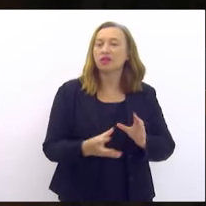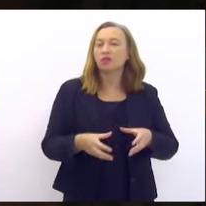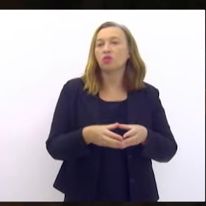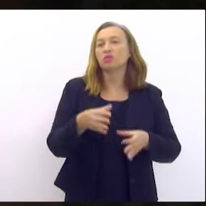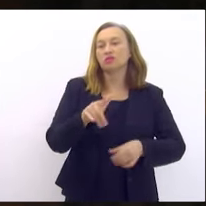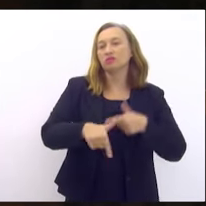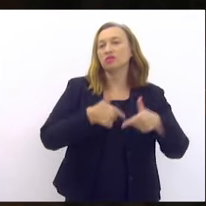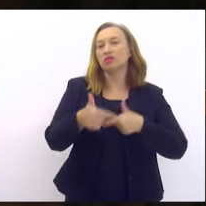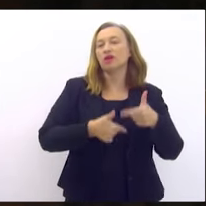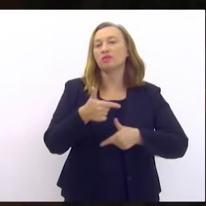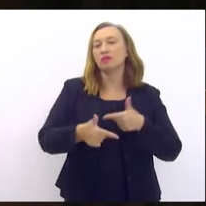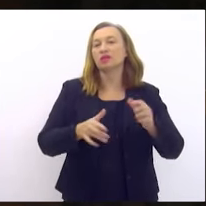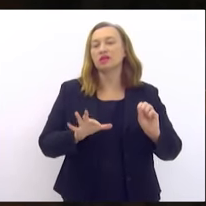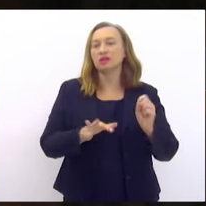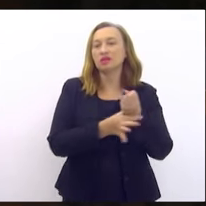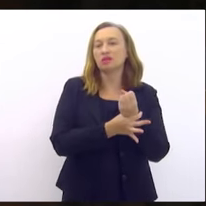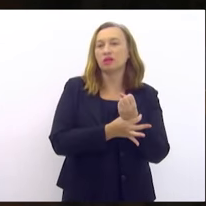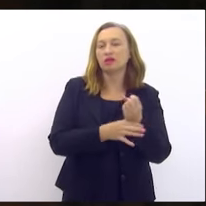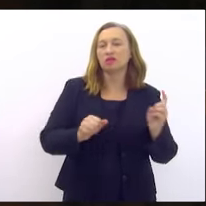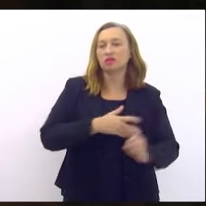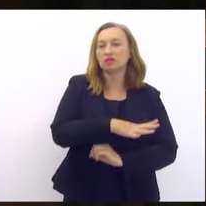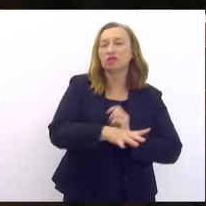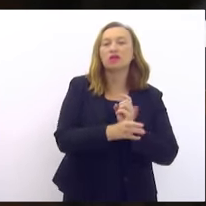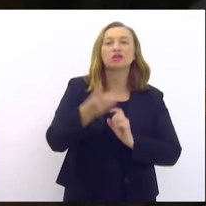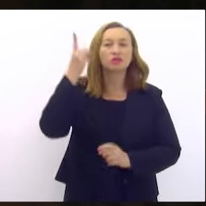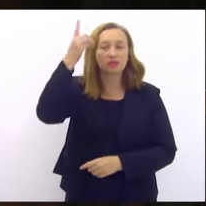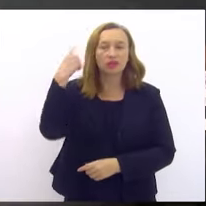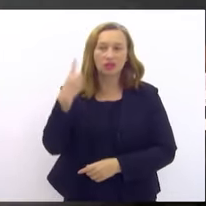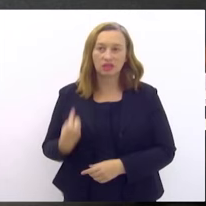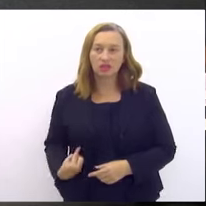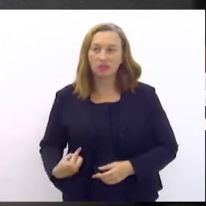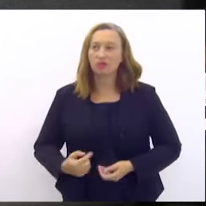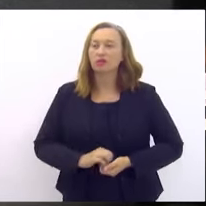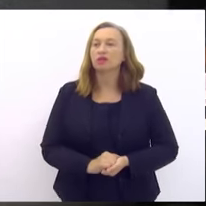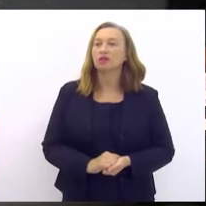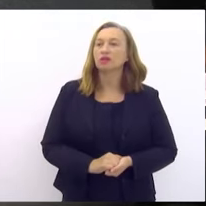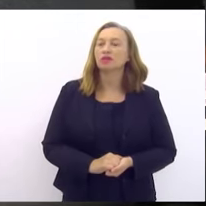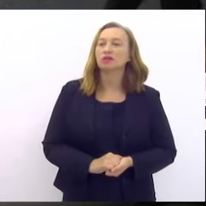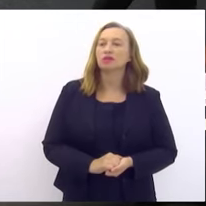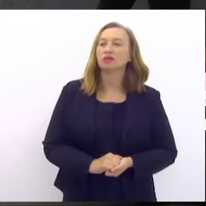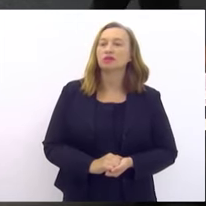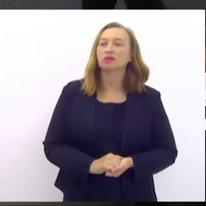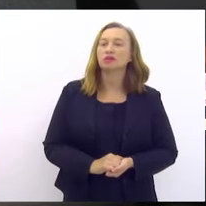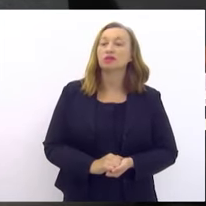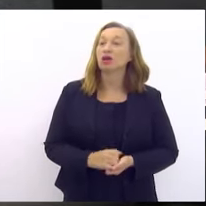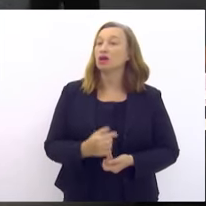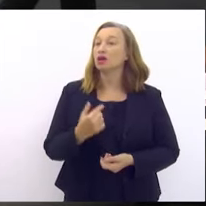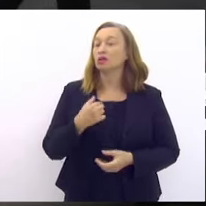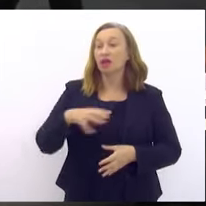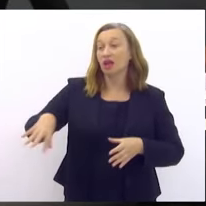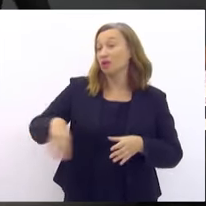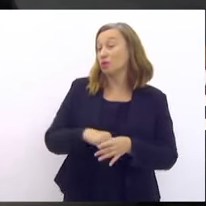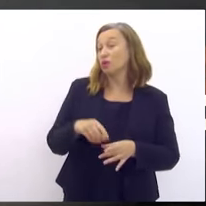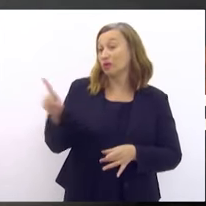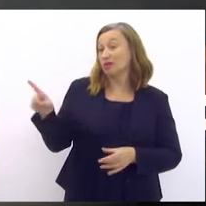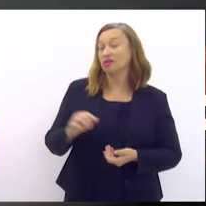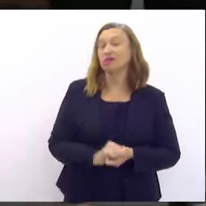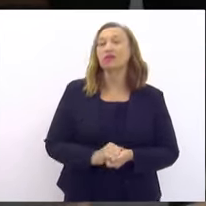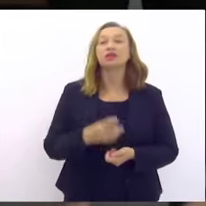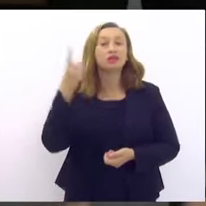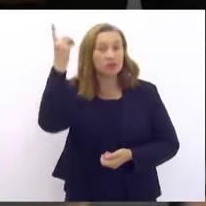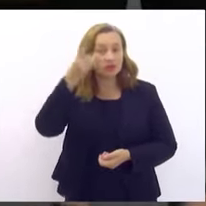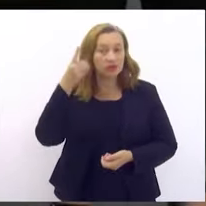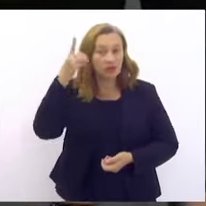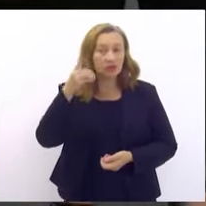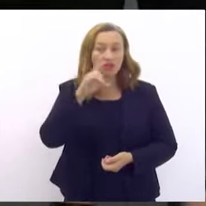e legislação social e Seguridade Social deputada Dani b a coautora acabou de entrar e deputado jí